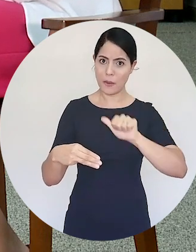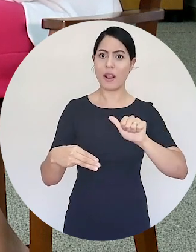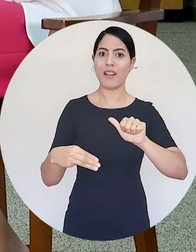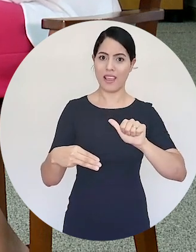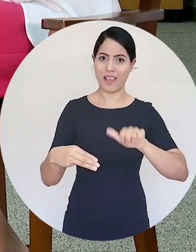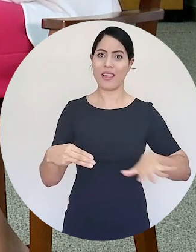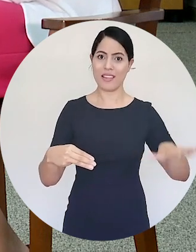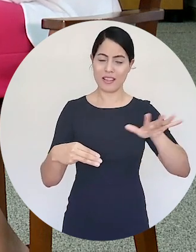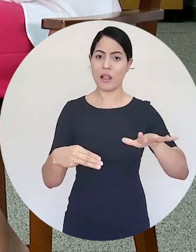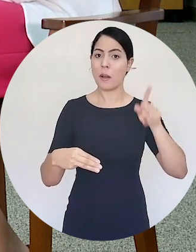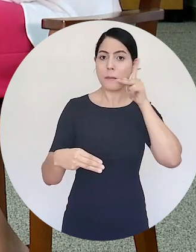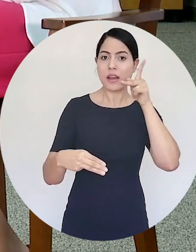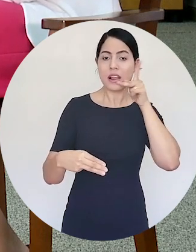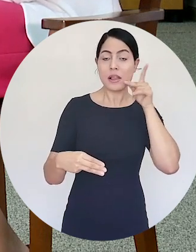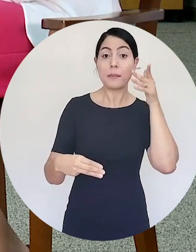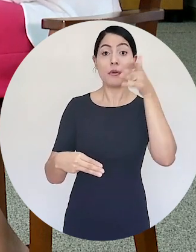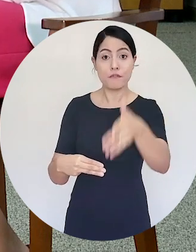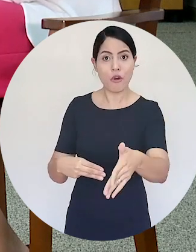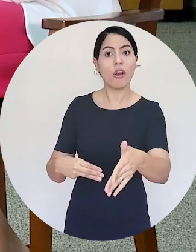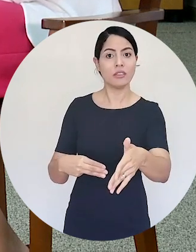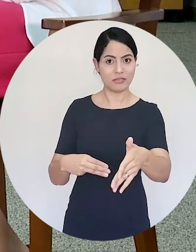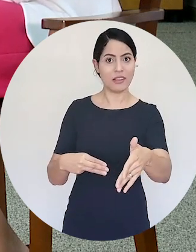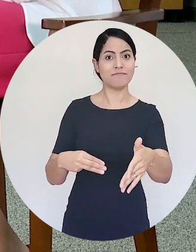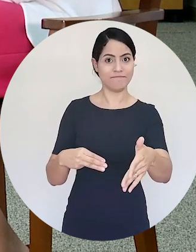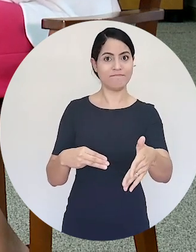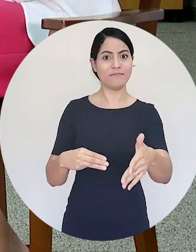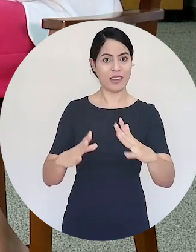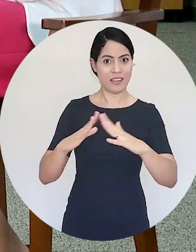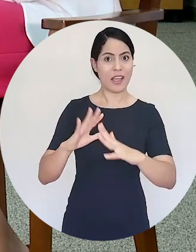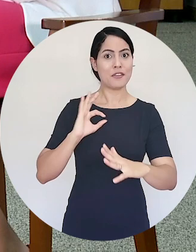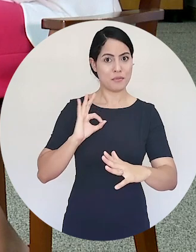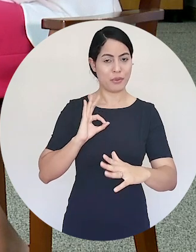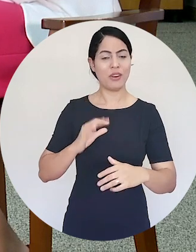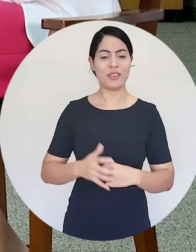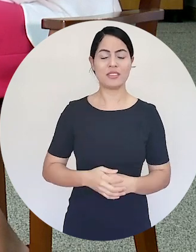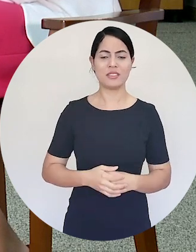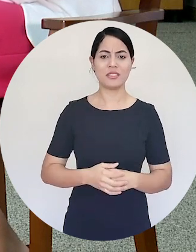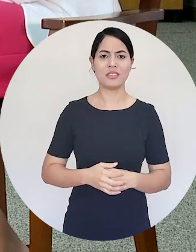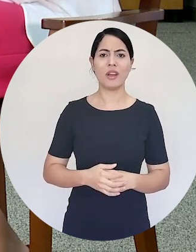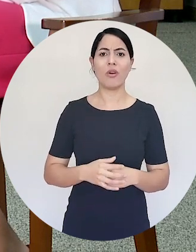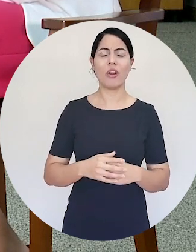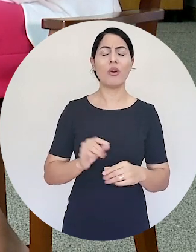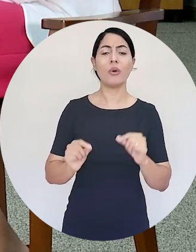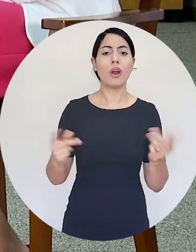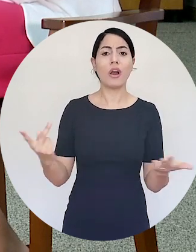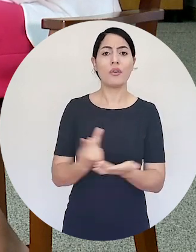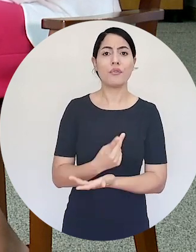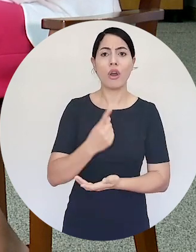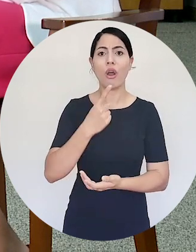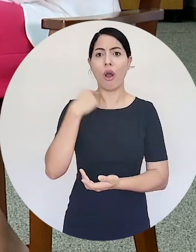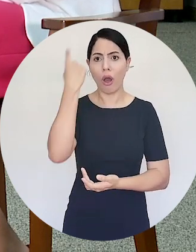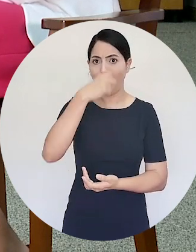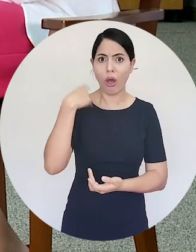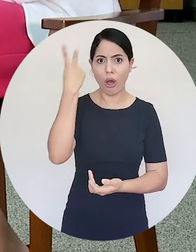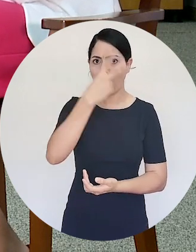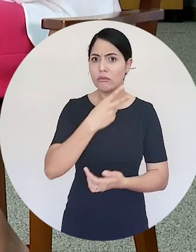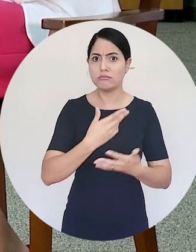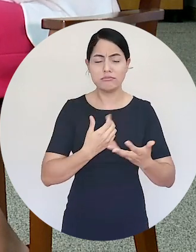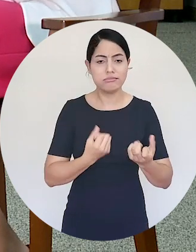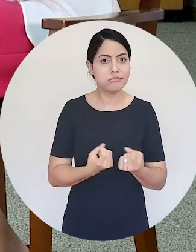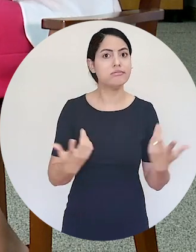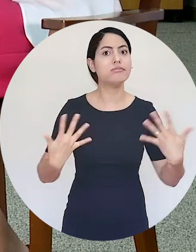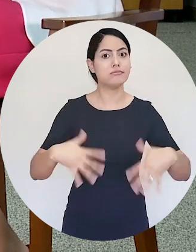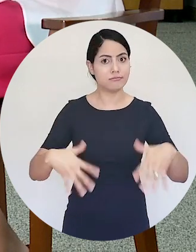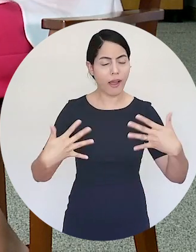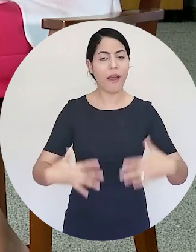Ordem, de prerrogativas da Ordem da Paraíba na delegacia. E esse episódio se deu ao longo de horas, né? Uma